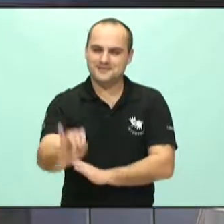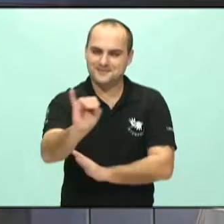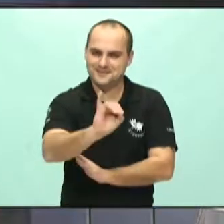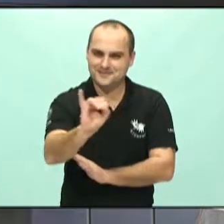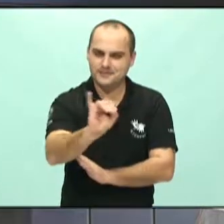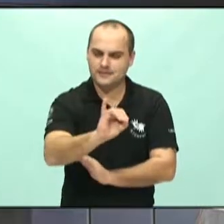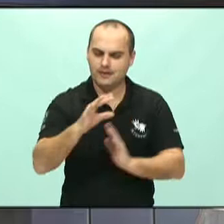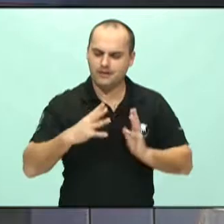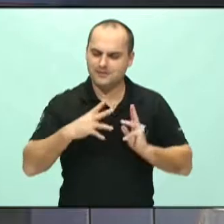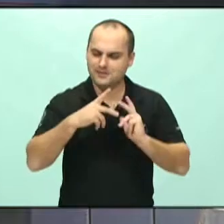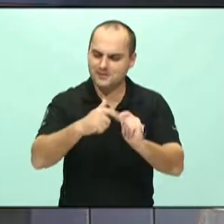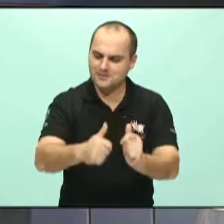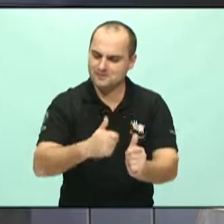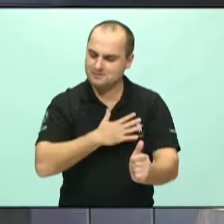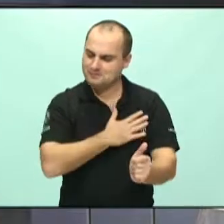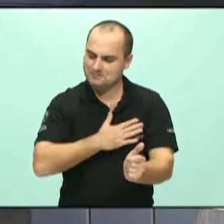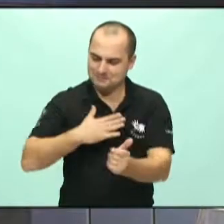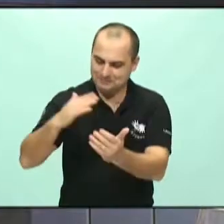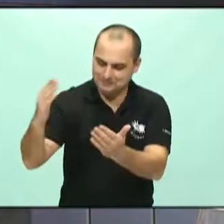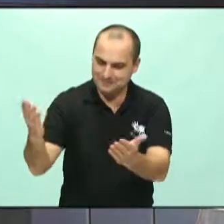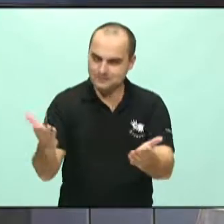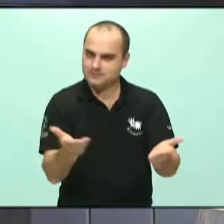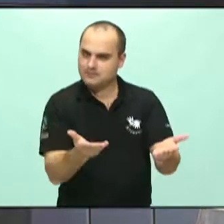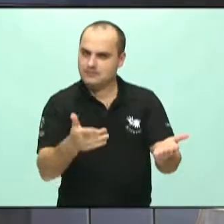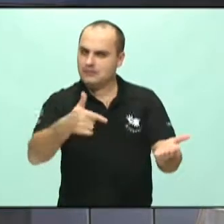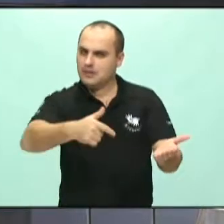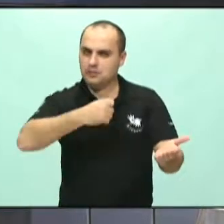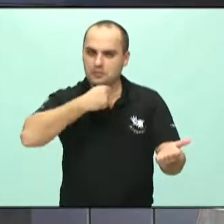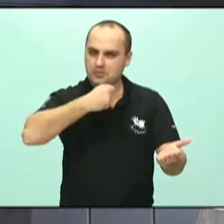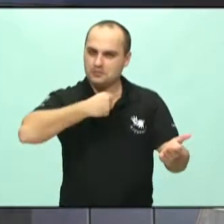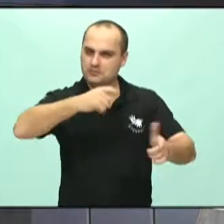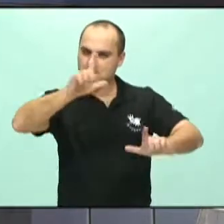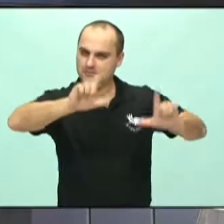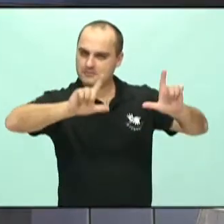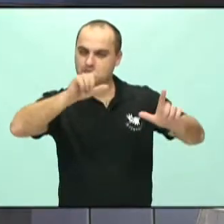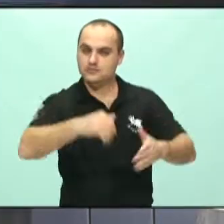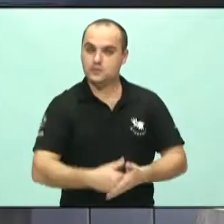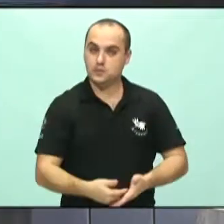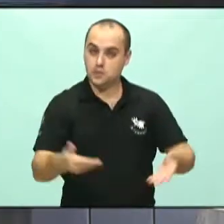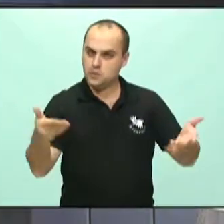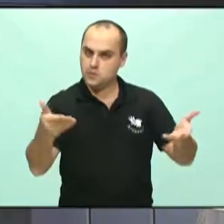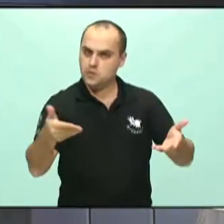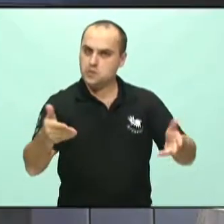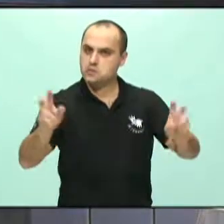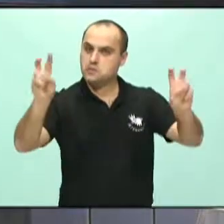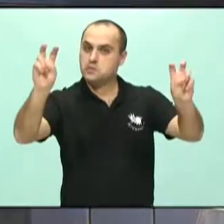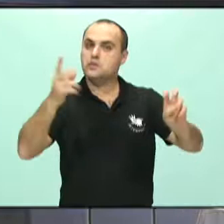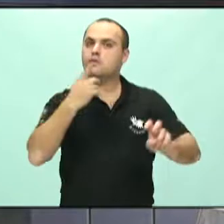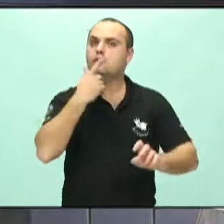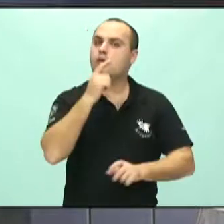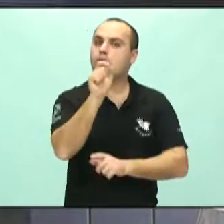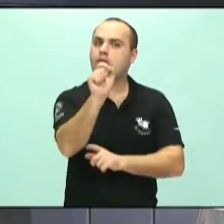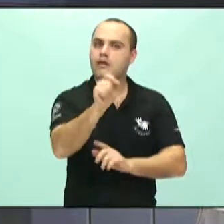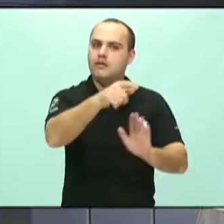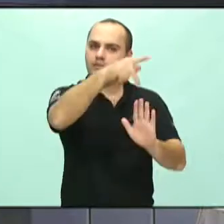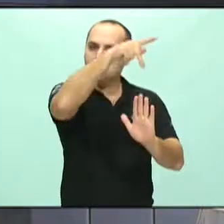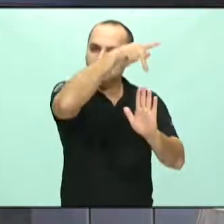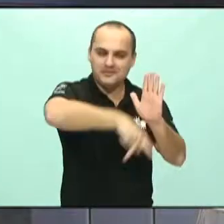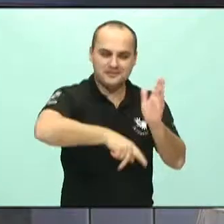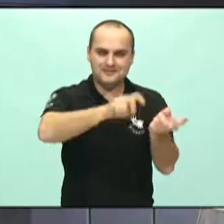Olá, sejam bem-vindos a mais um Câmara Aberta. No programa de hoje nós vamos falar a respeito do projeto